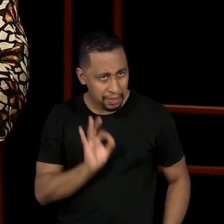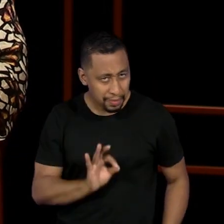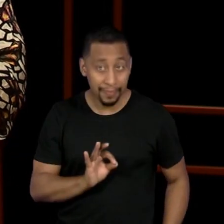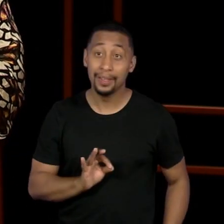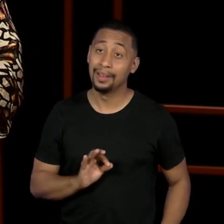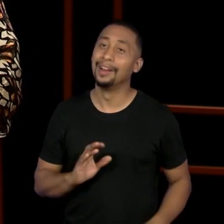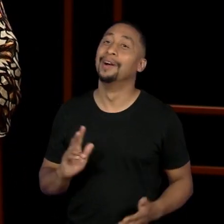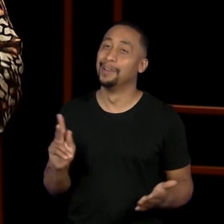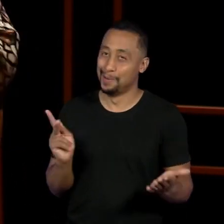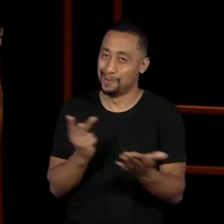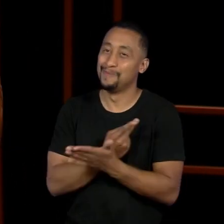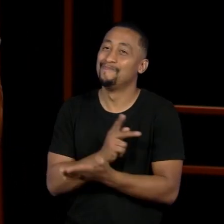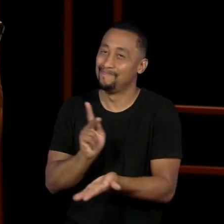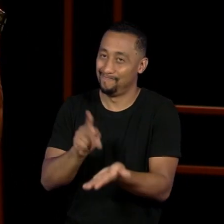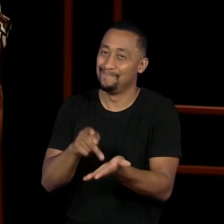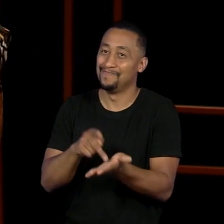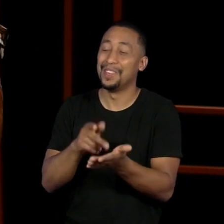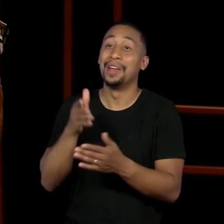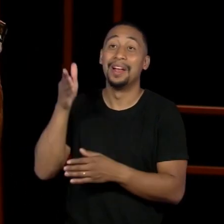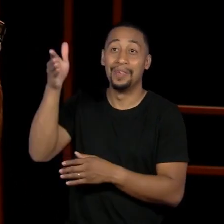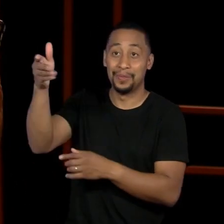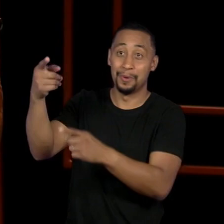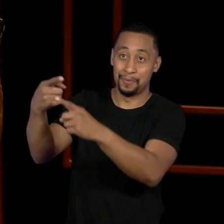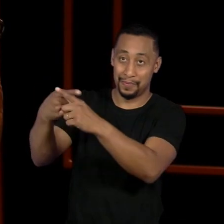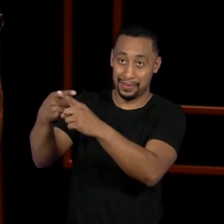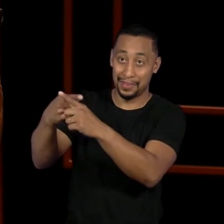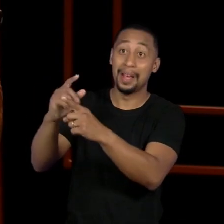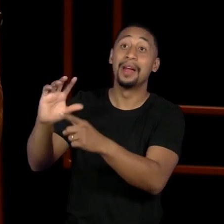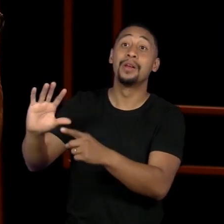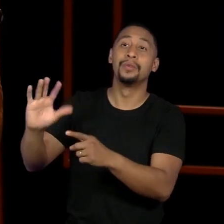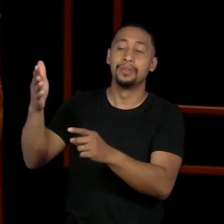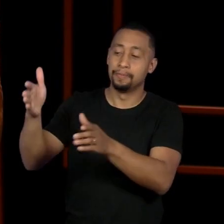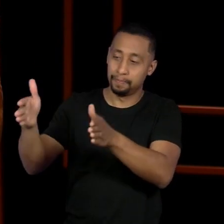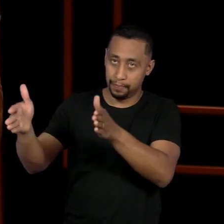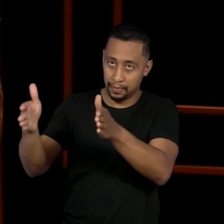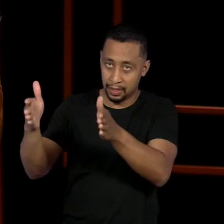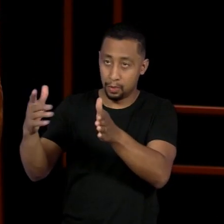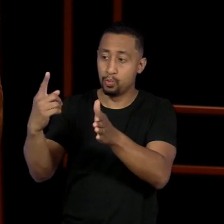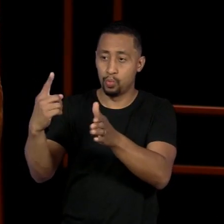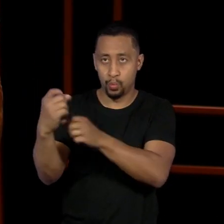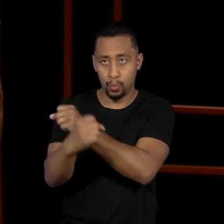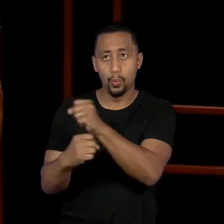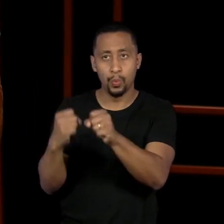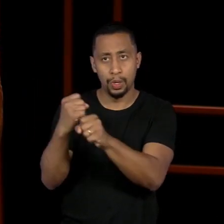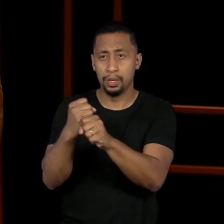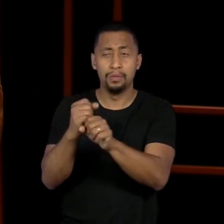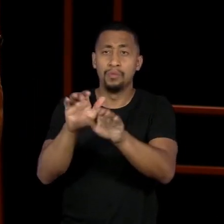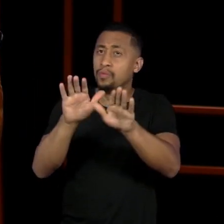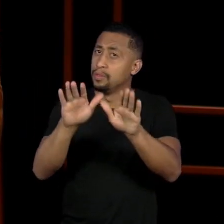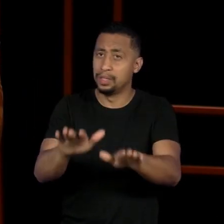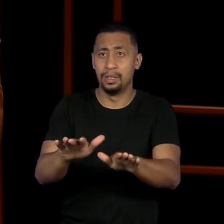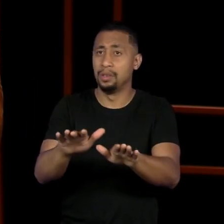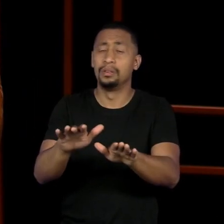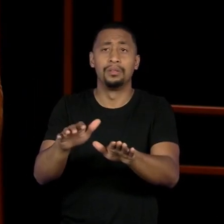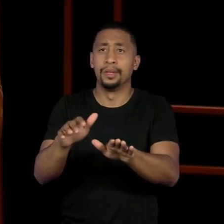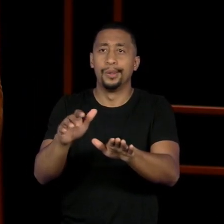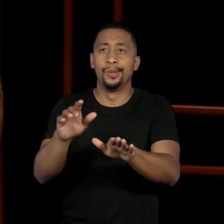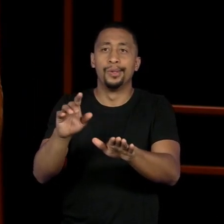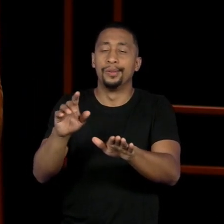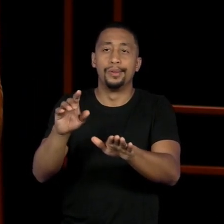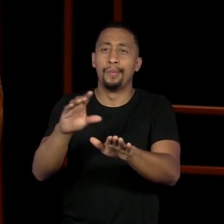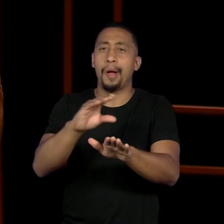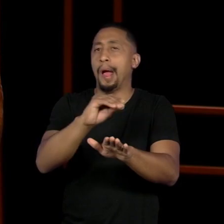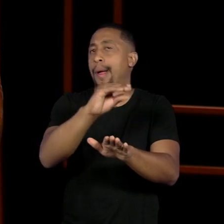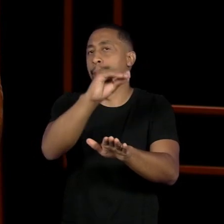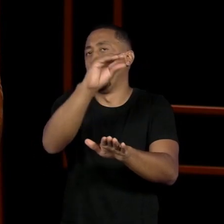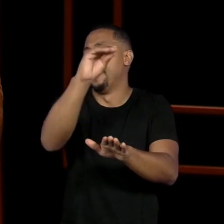em Londres, numa época porque assim, eu tive um período de um ano praticamente sempre no hospital e depois eles aconselharam mesmo a sair,